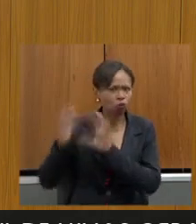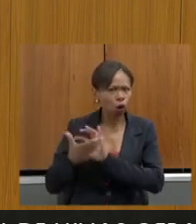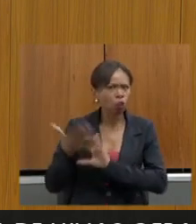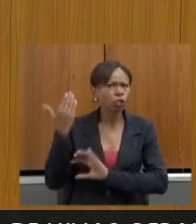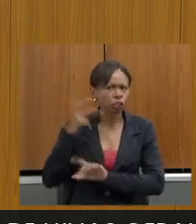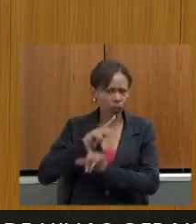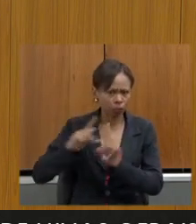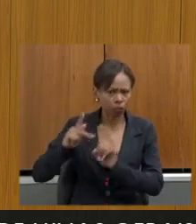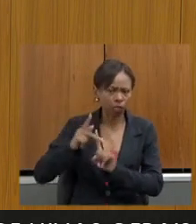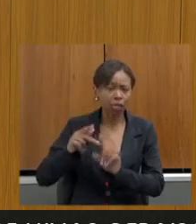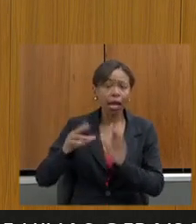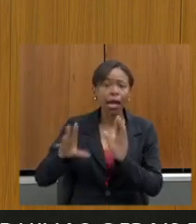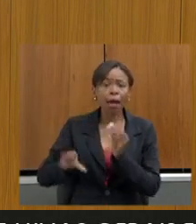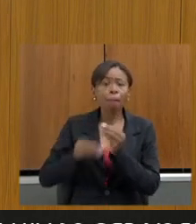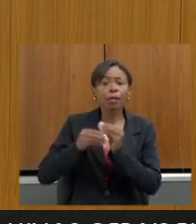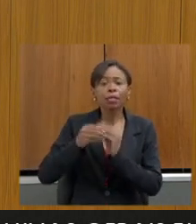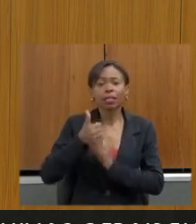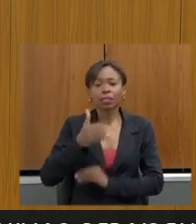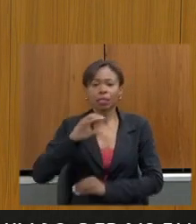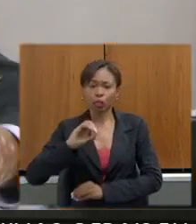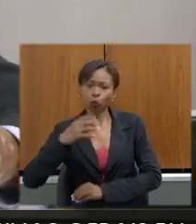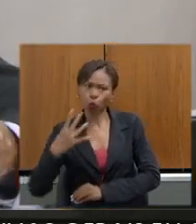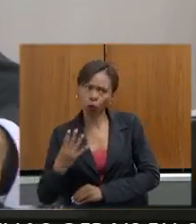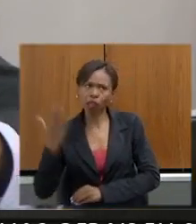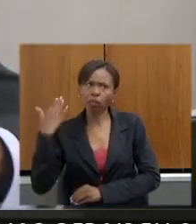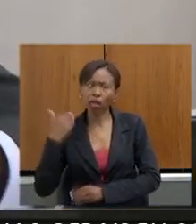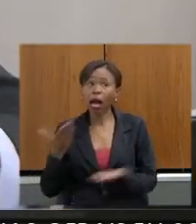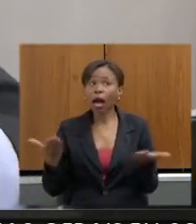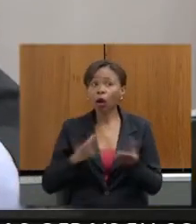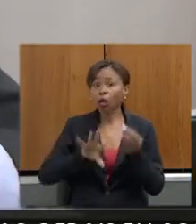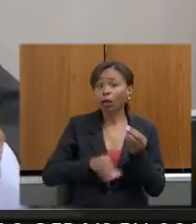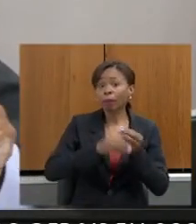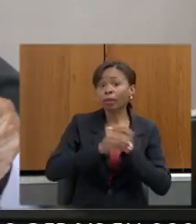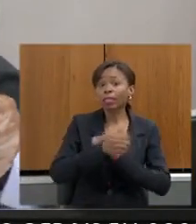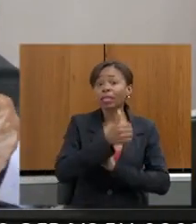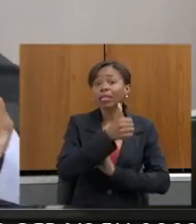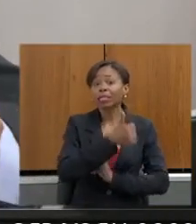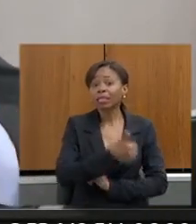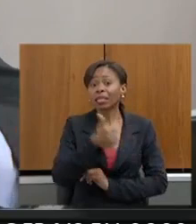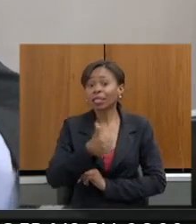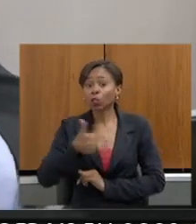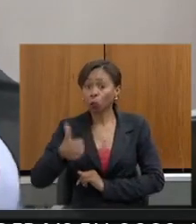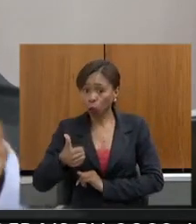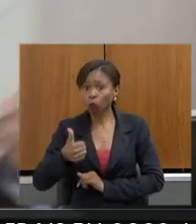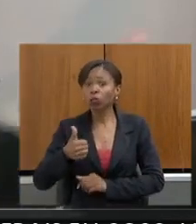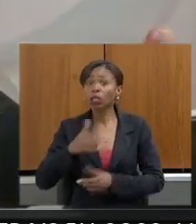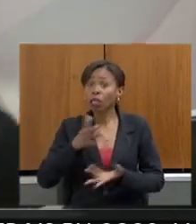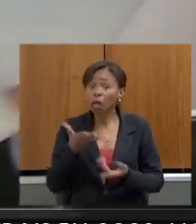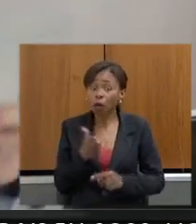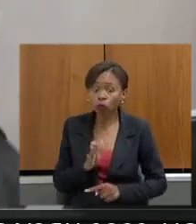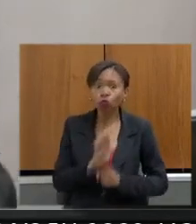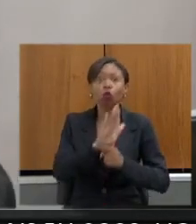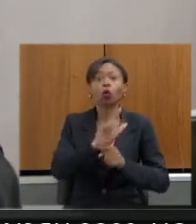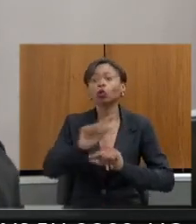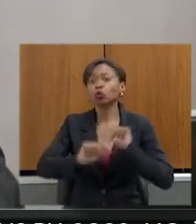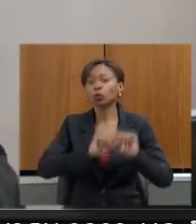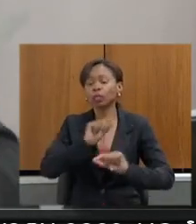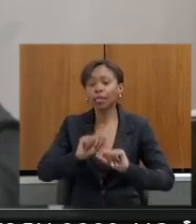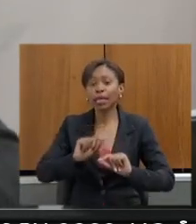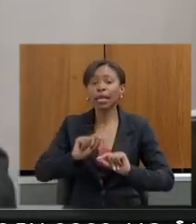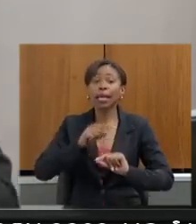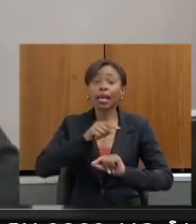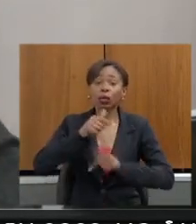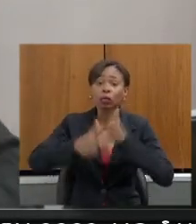com emenda 64 e agora com a emenda 111 sem que reforçou a tese da